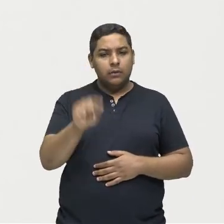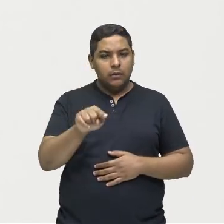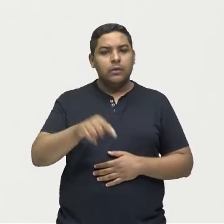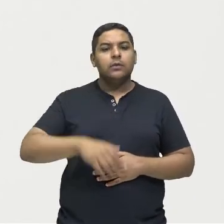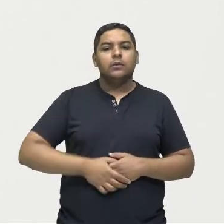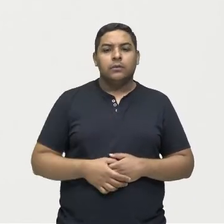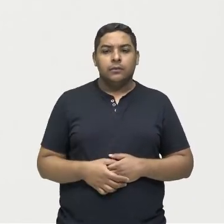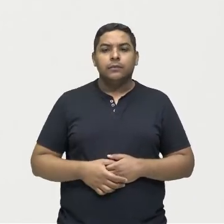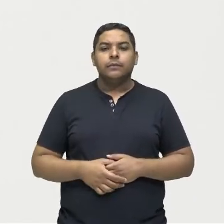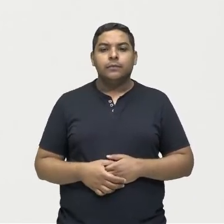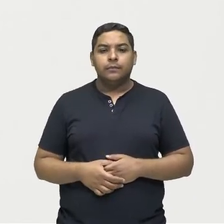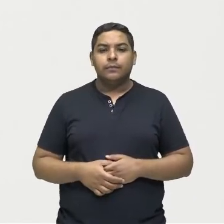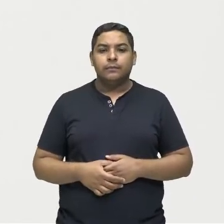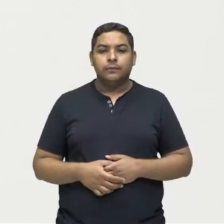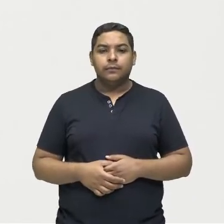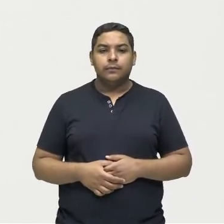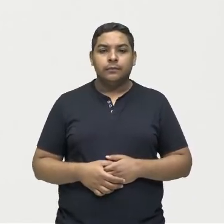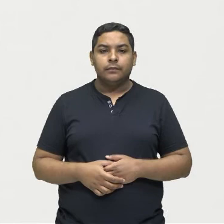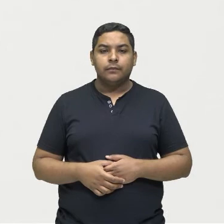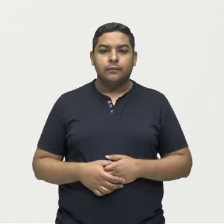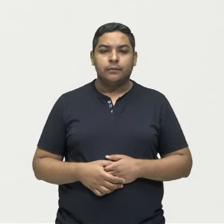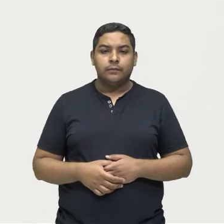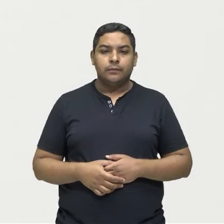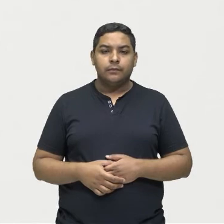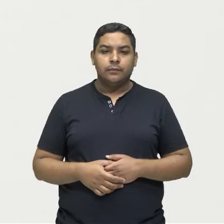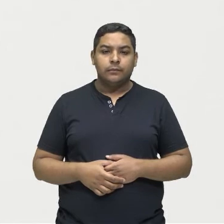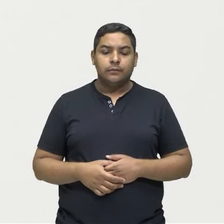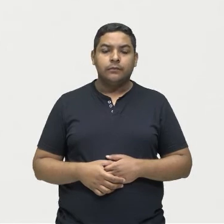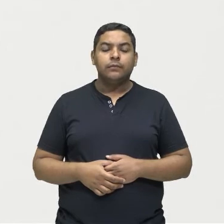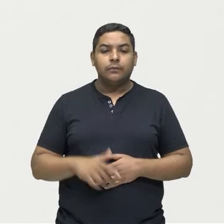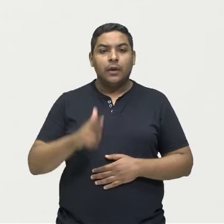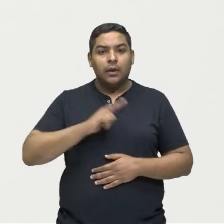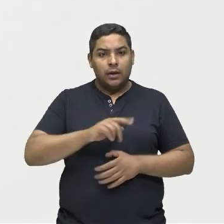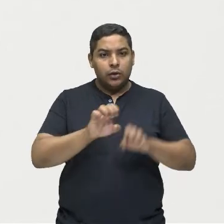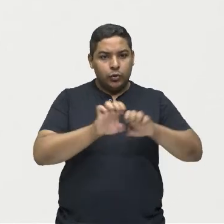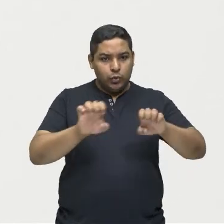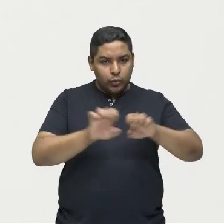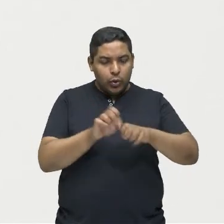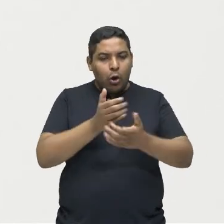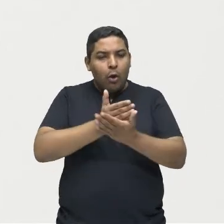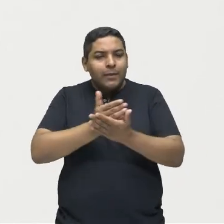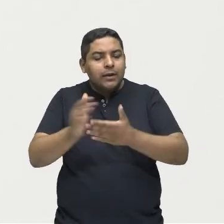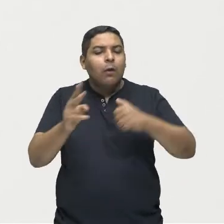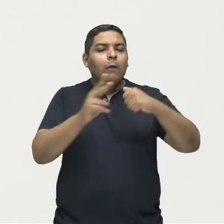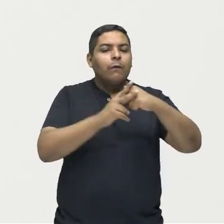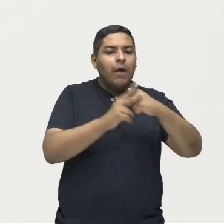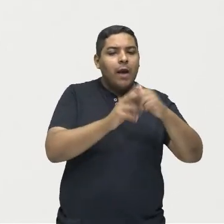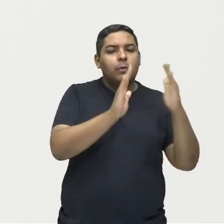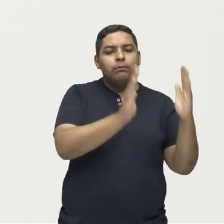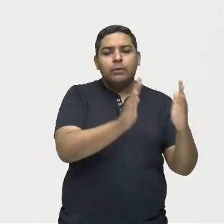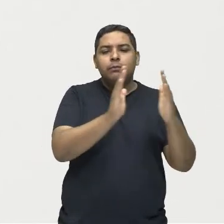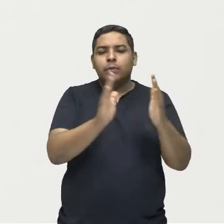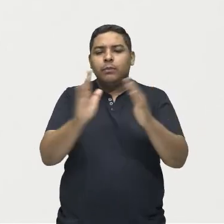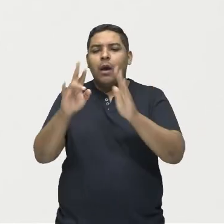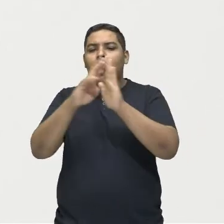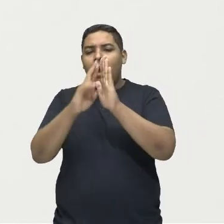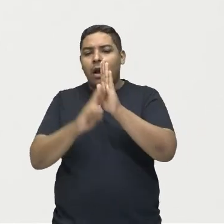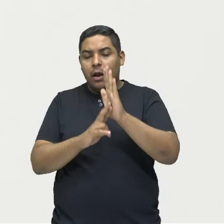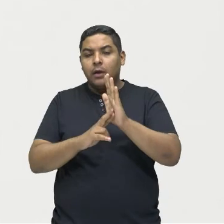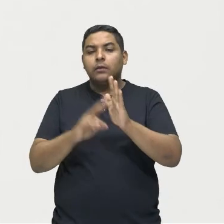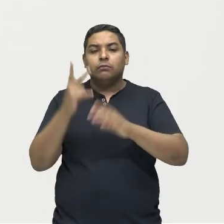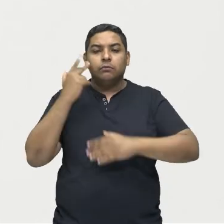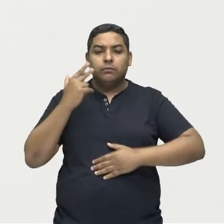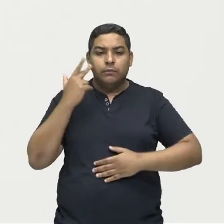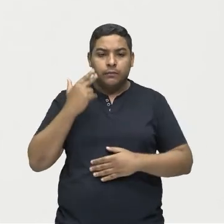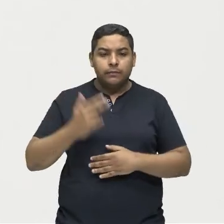aqui no início nós temos, então, a estrutura sempre iniciando com o verbo, seguido do sujeito. Então deveria